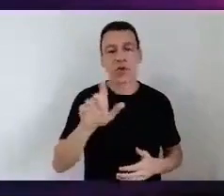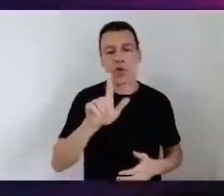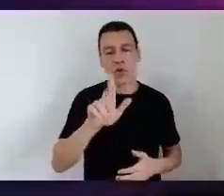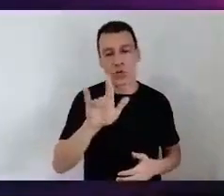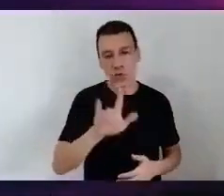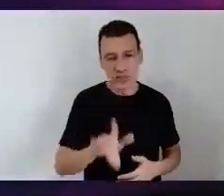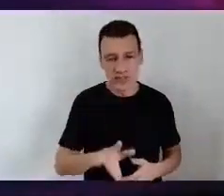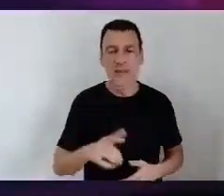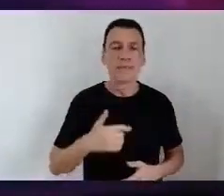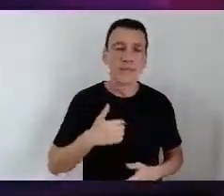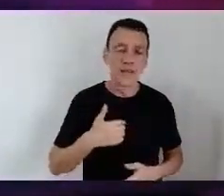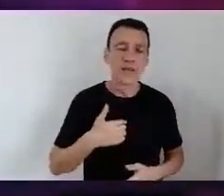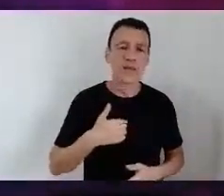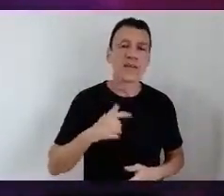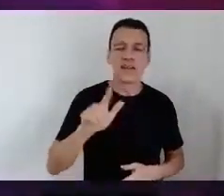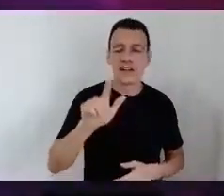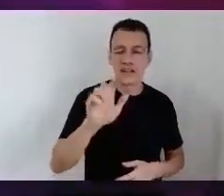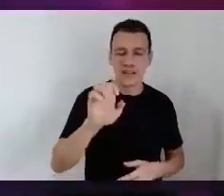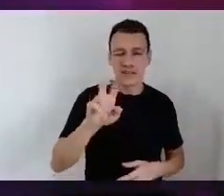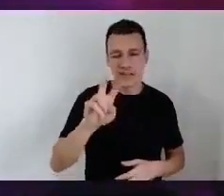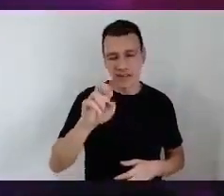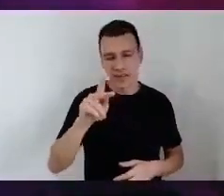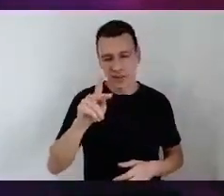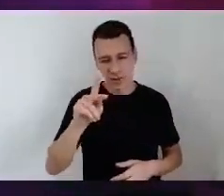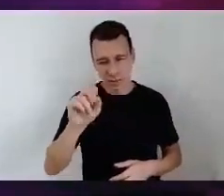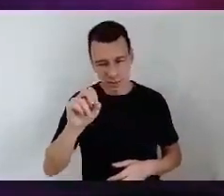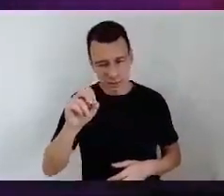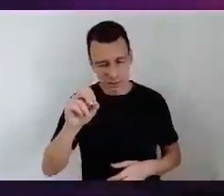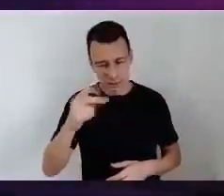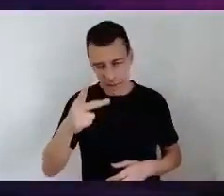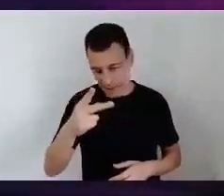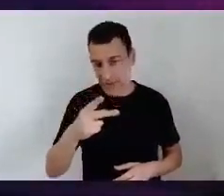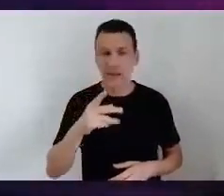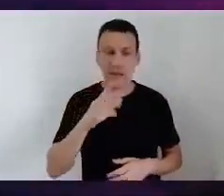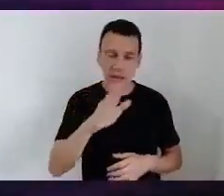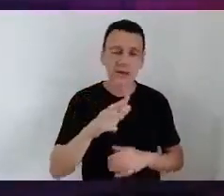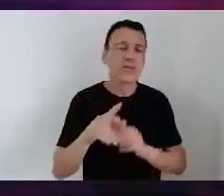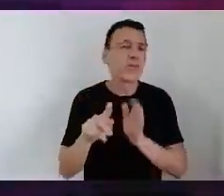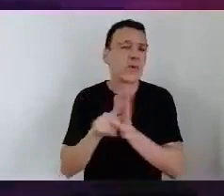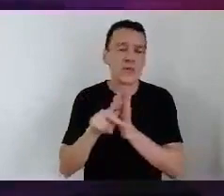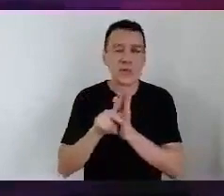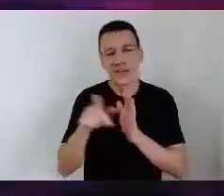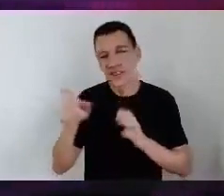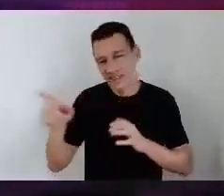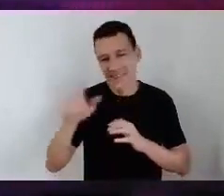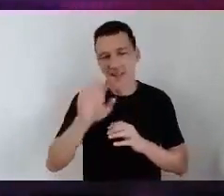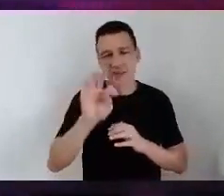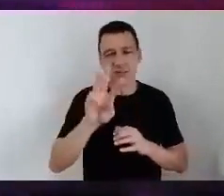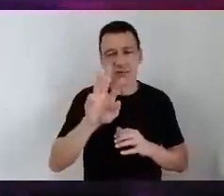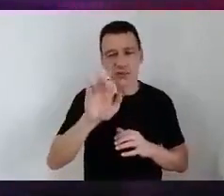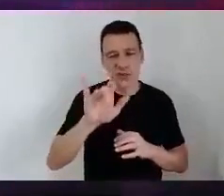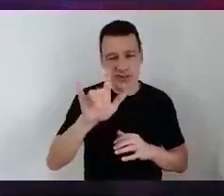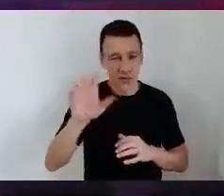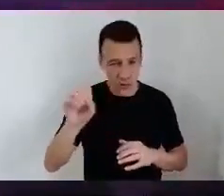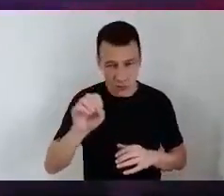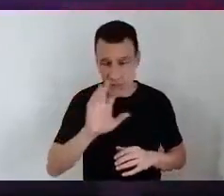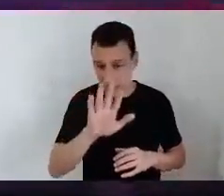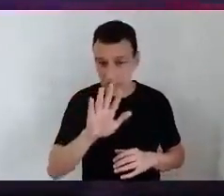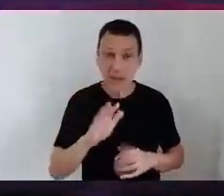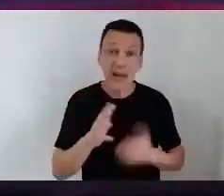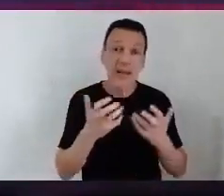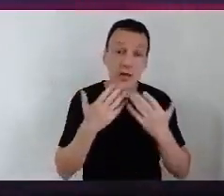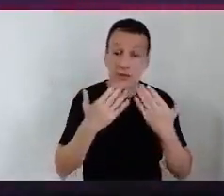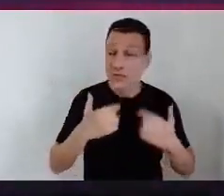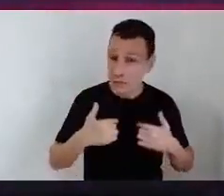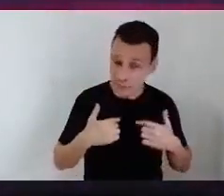Twilio. Eu vou passar, só pedir para o pessoal virar a minha tela. Quem quiser conversar comigo nas redes sociais, mandar